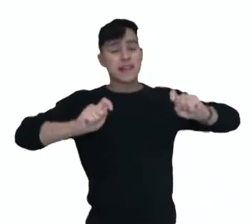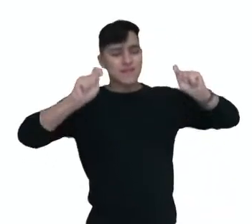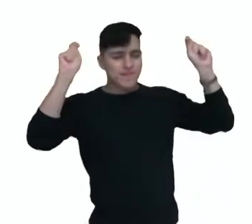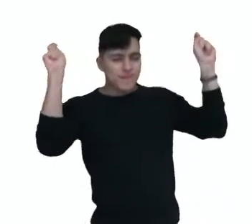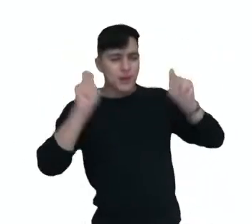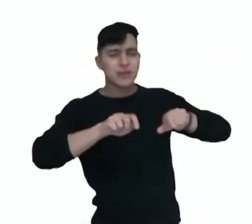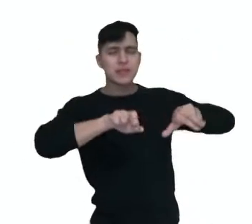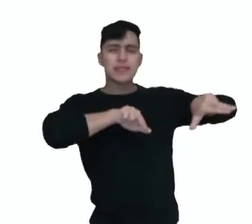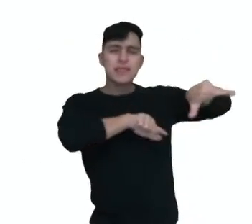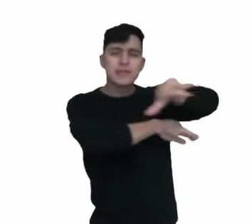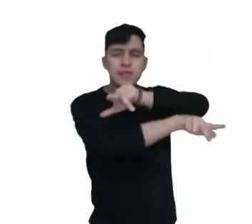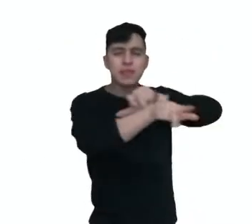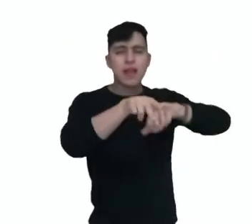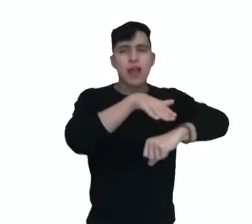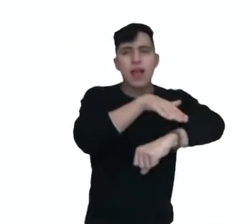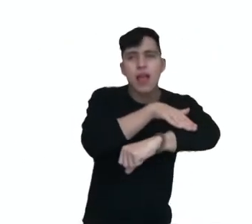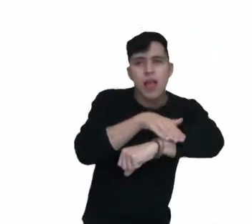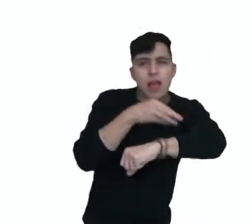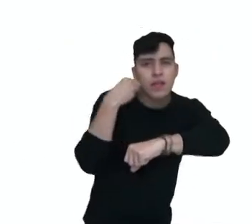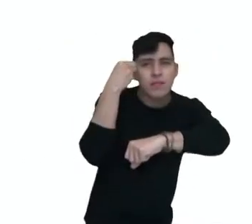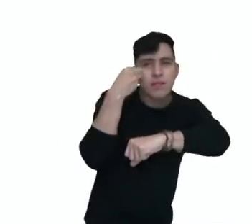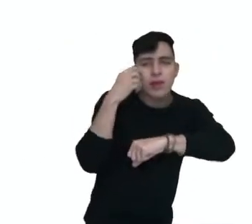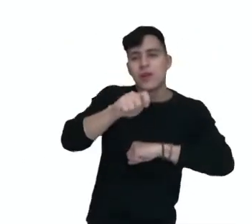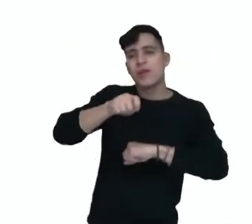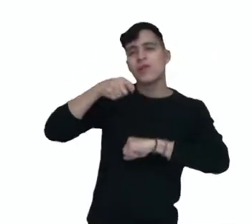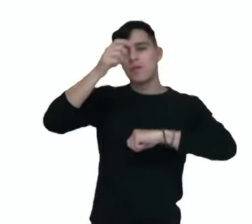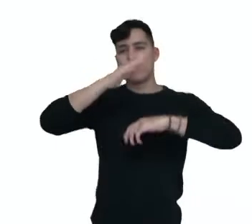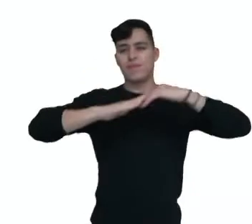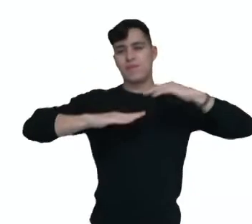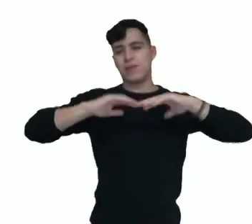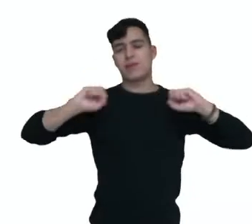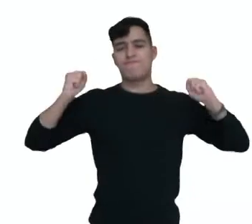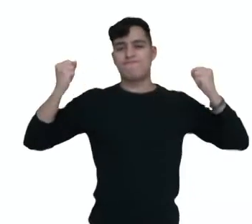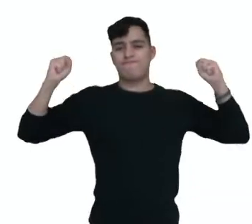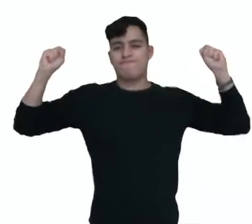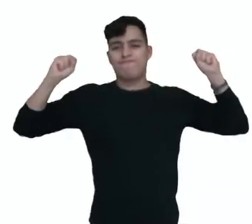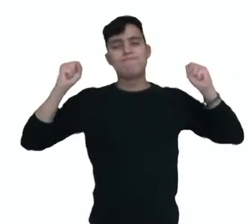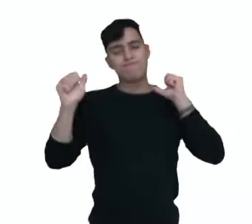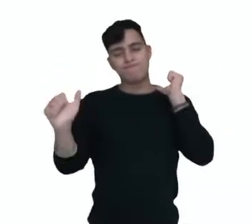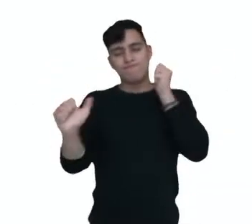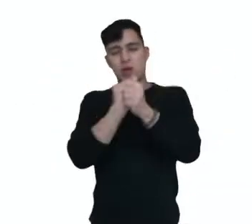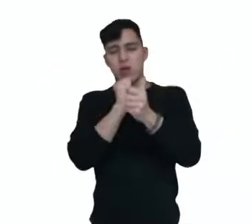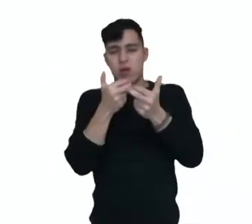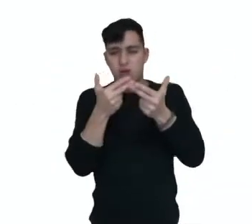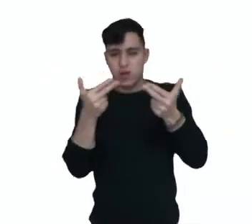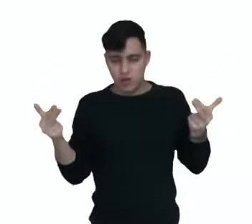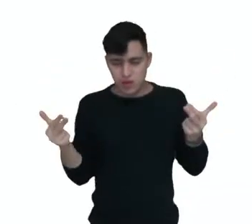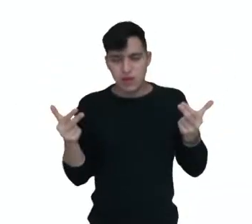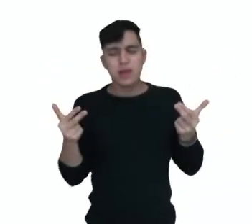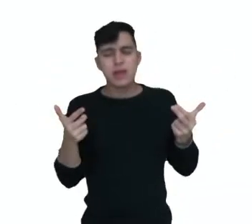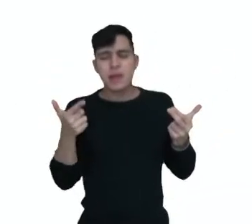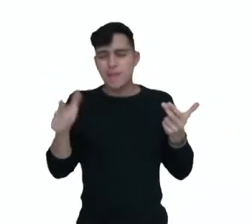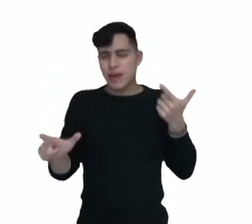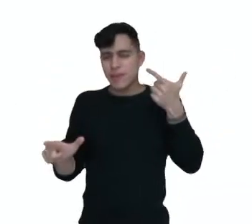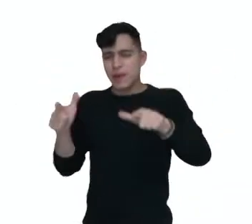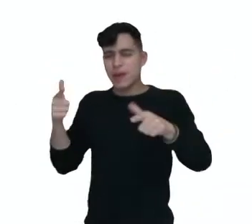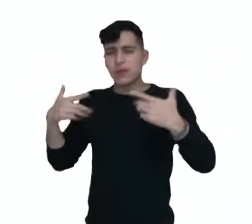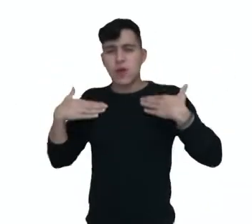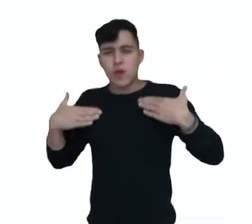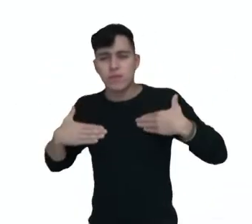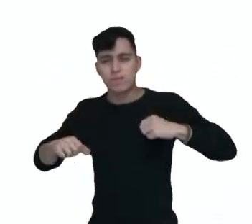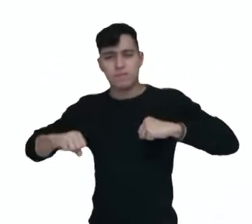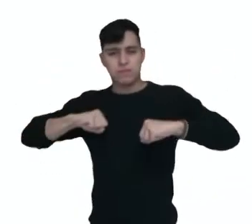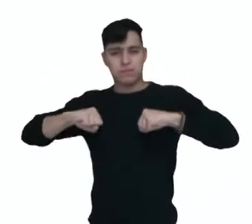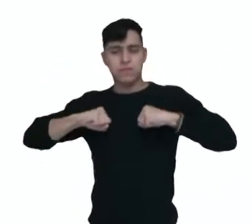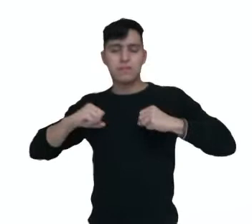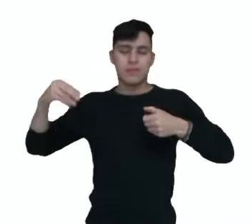de vivenciar na comunidade a prática de esportes e das demais práticas corporais